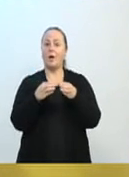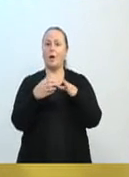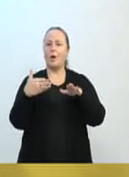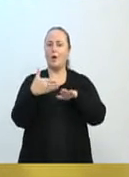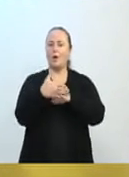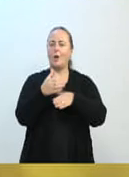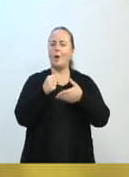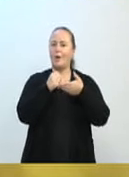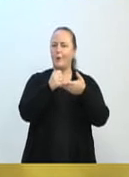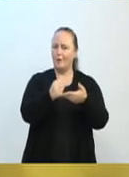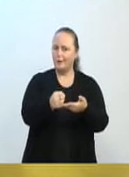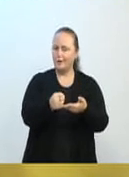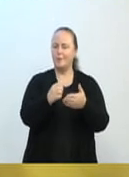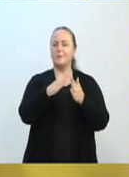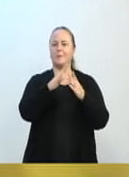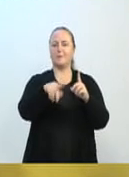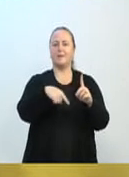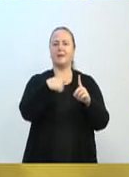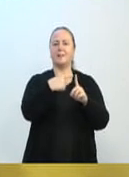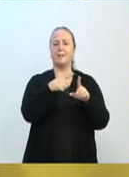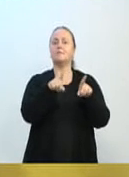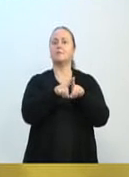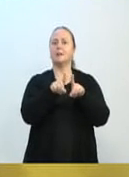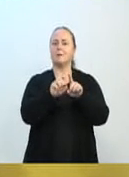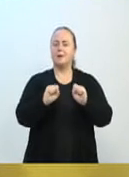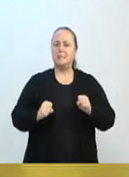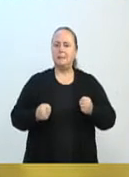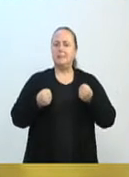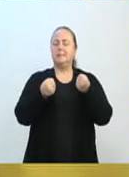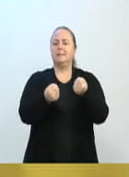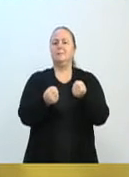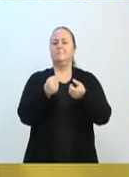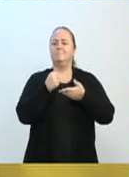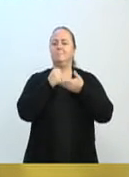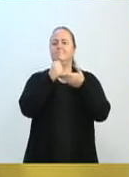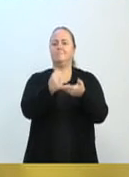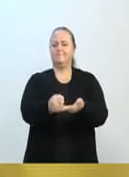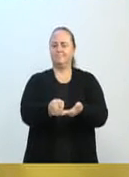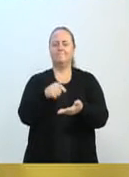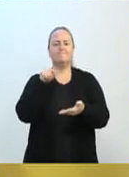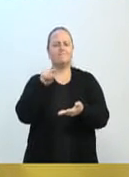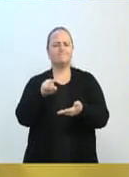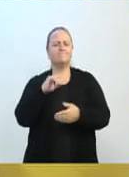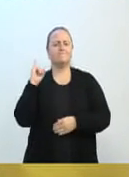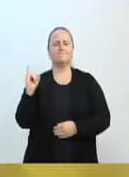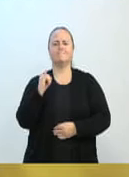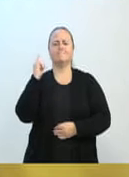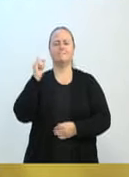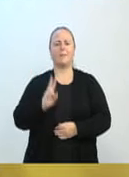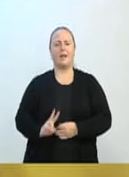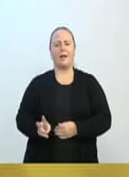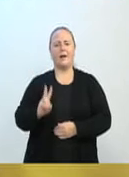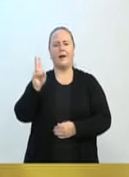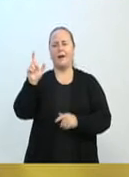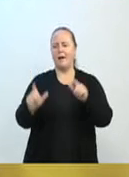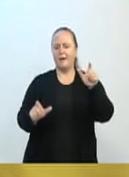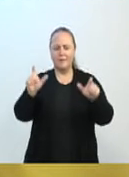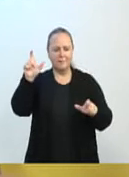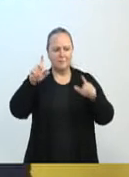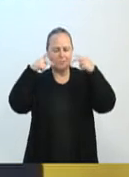também da igreja de uma forma direta Eu acho que isso é fundamental é valorizar as pessoas fazer